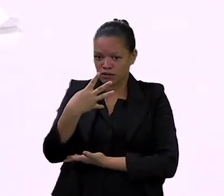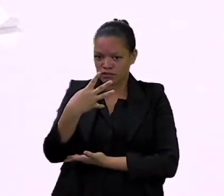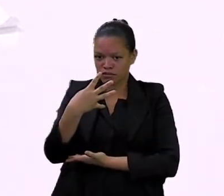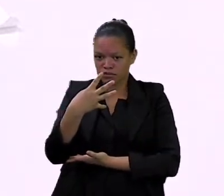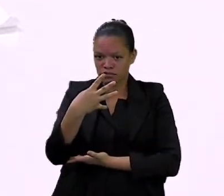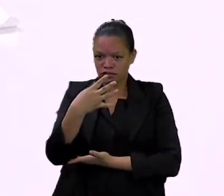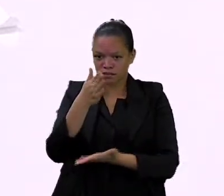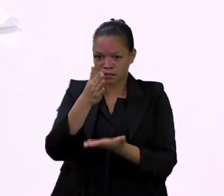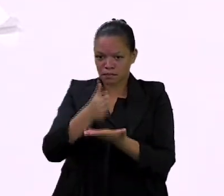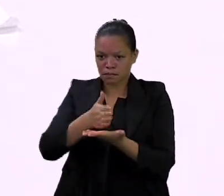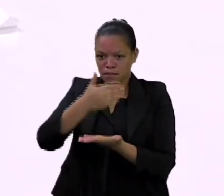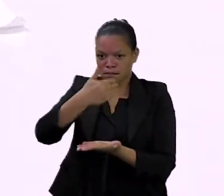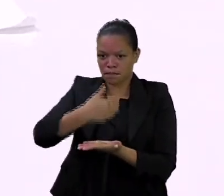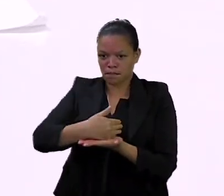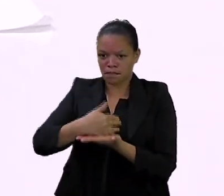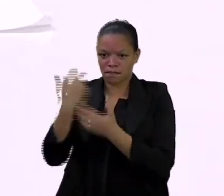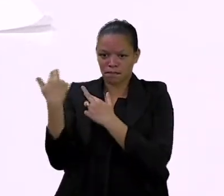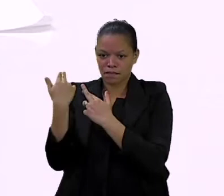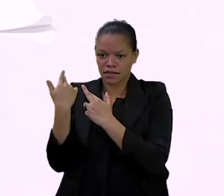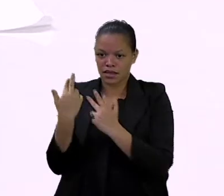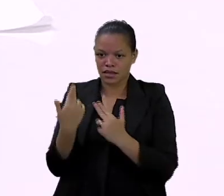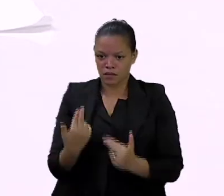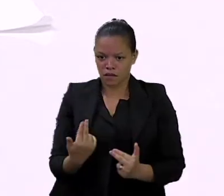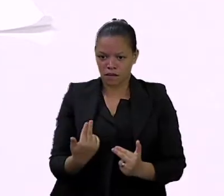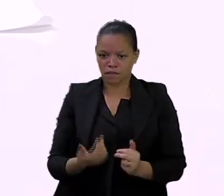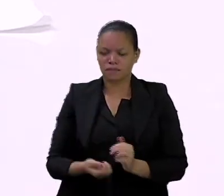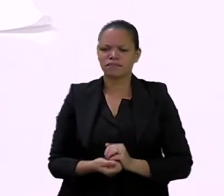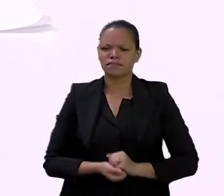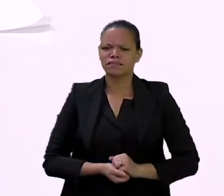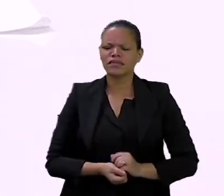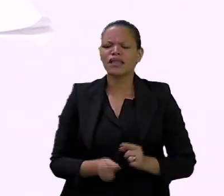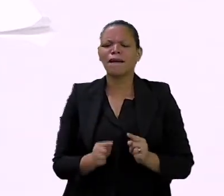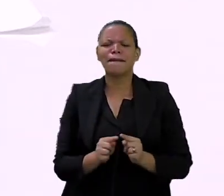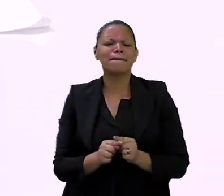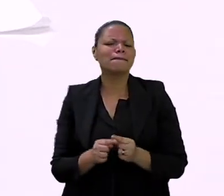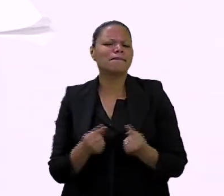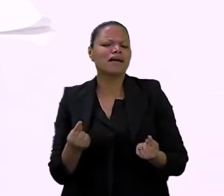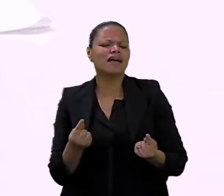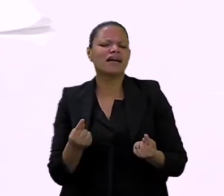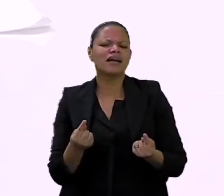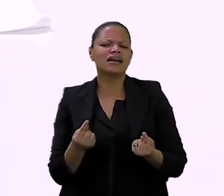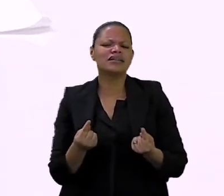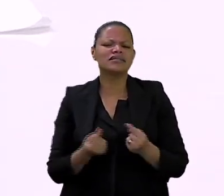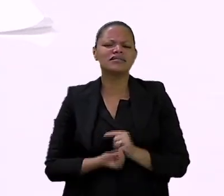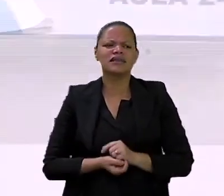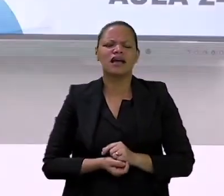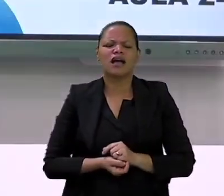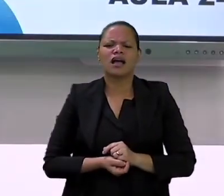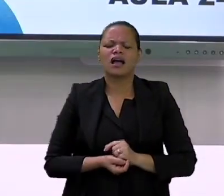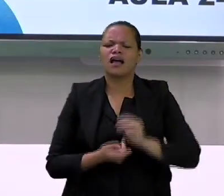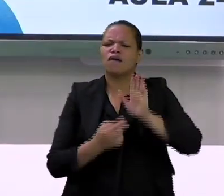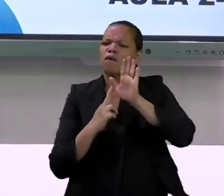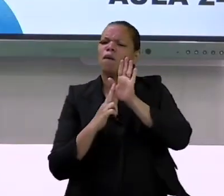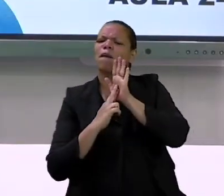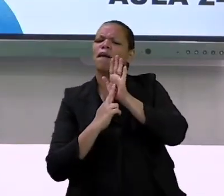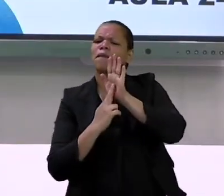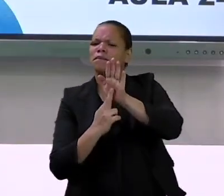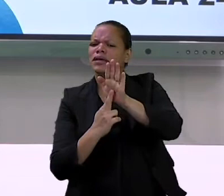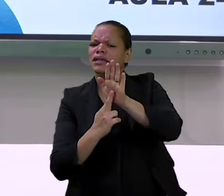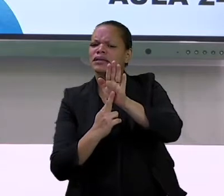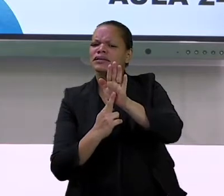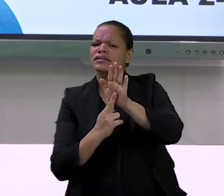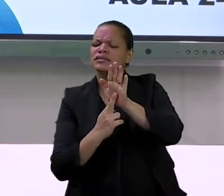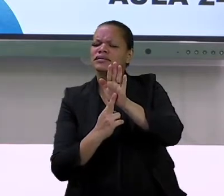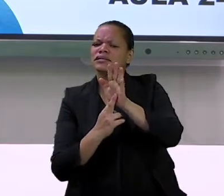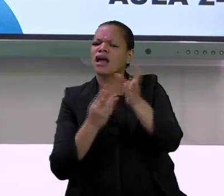igualmente divididos. O que eu quero saber de vocês é como representar através